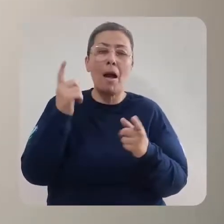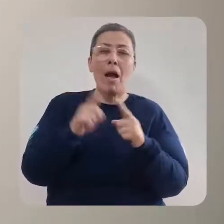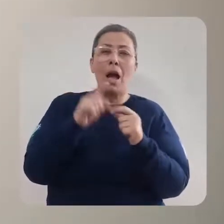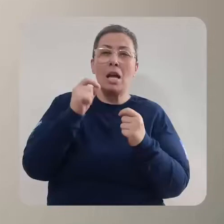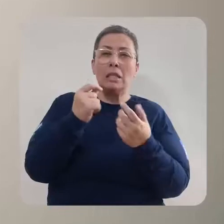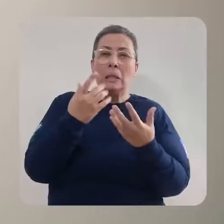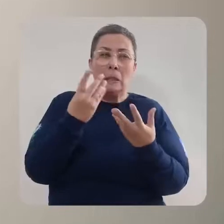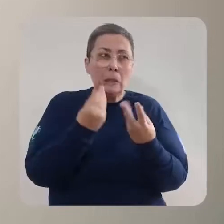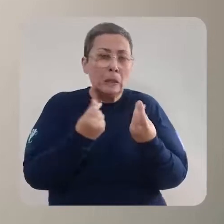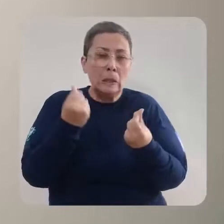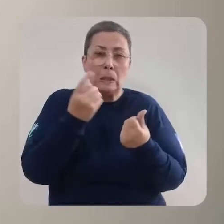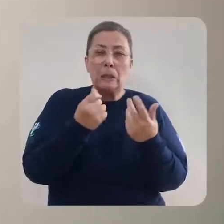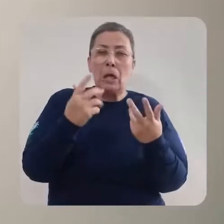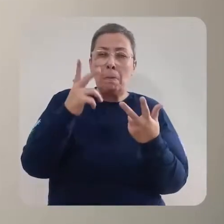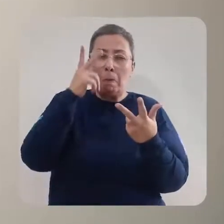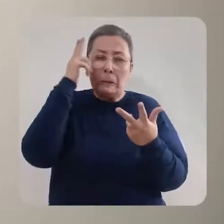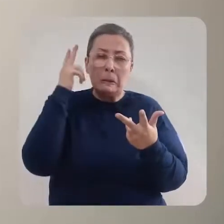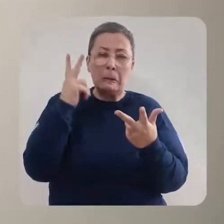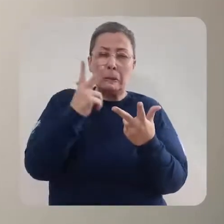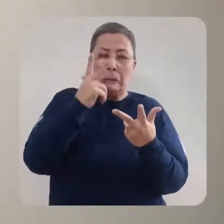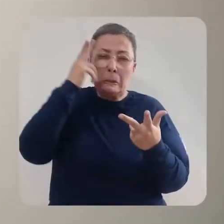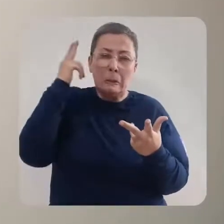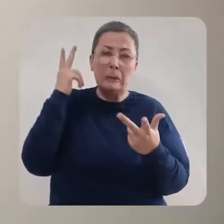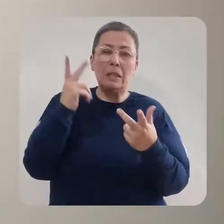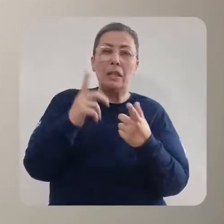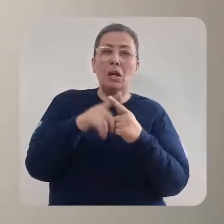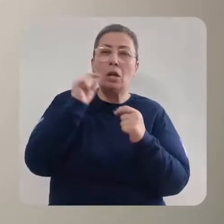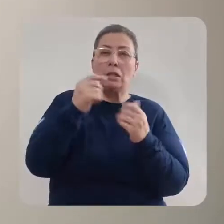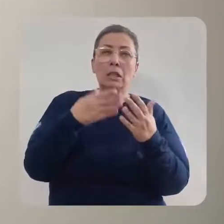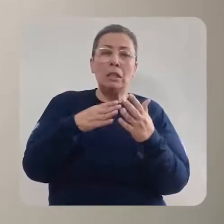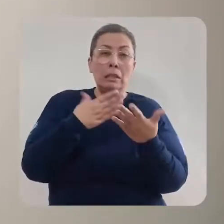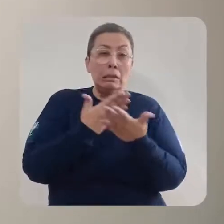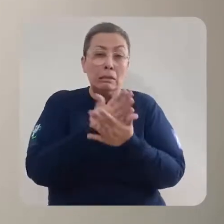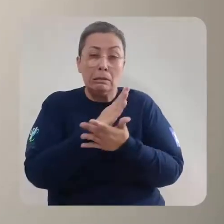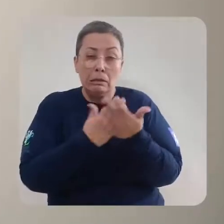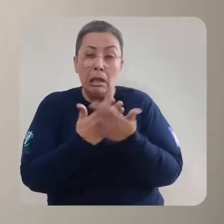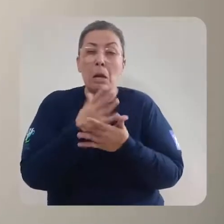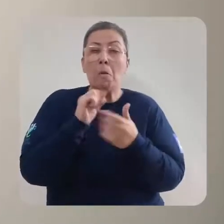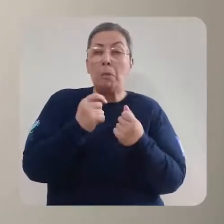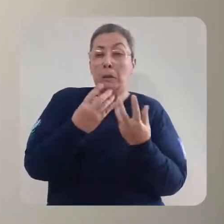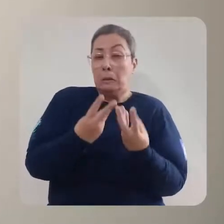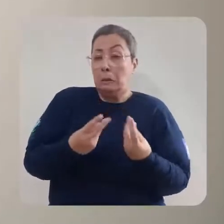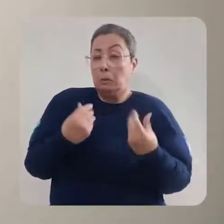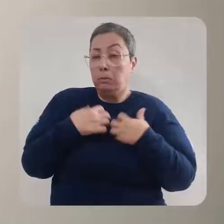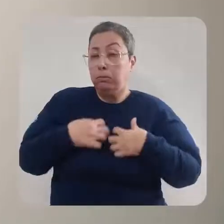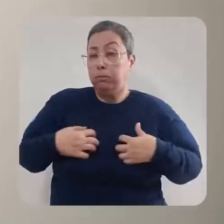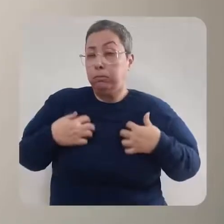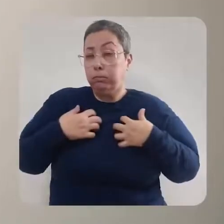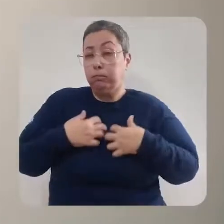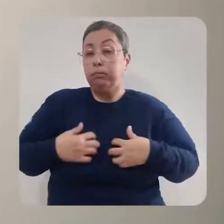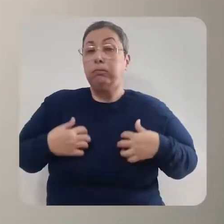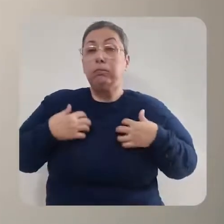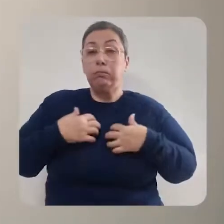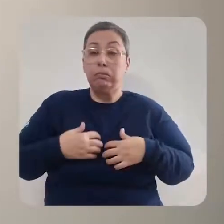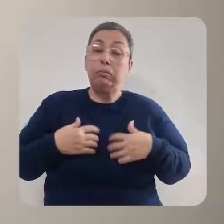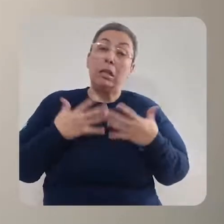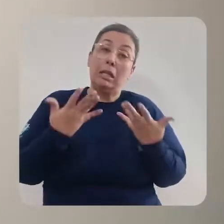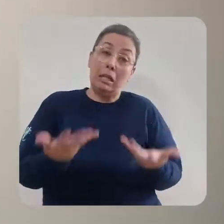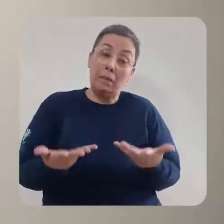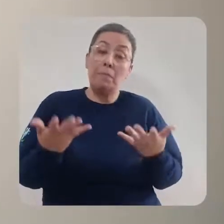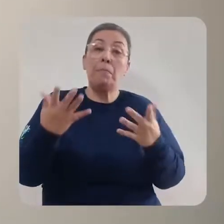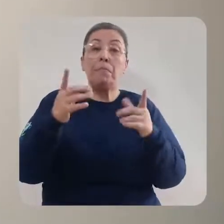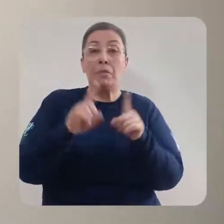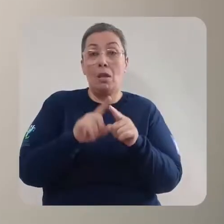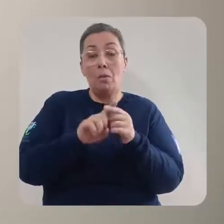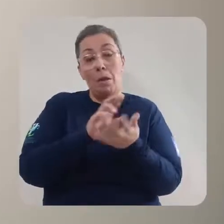é aquele desgaste sobre os fios, né? Então aquilo incomoda, pode dar uma gastura na criança. Enfim,